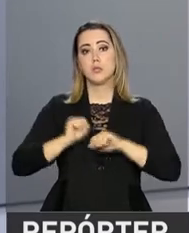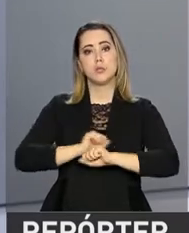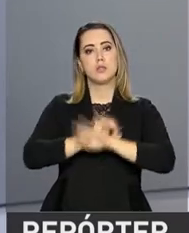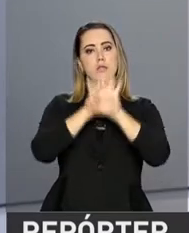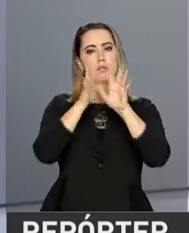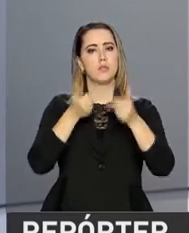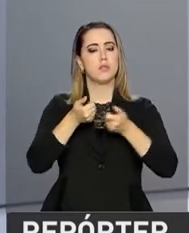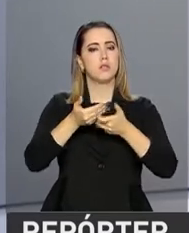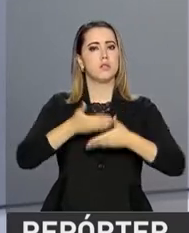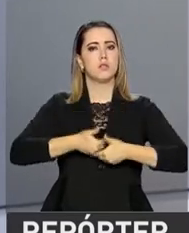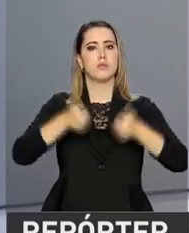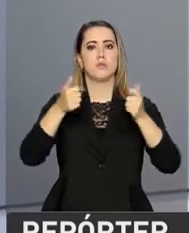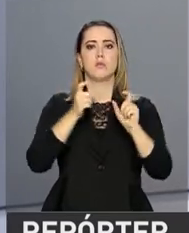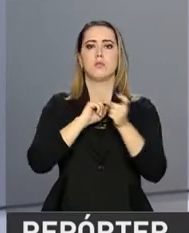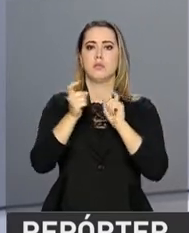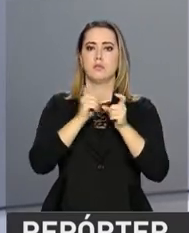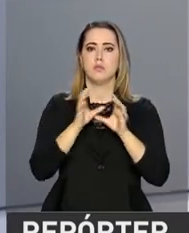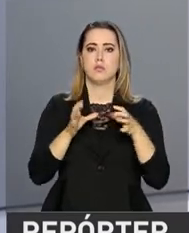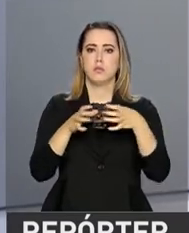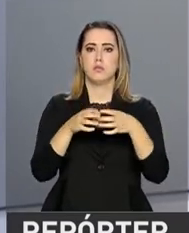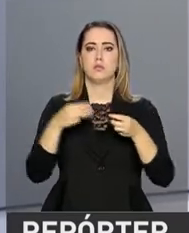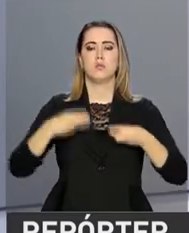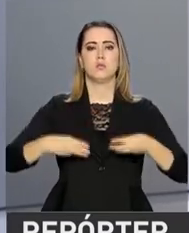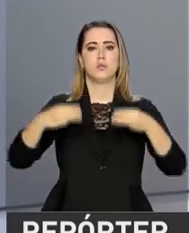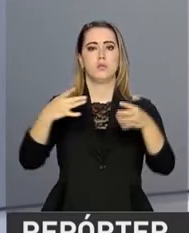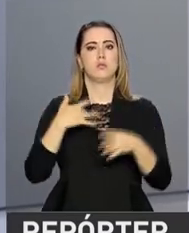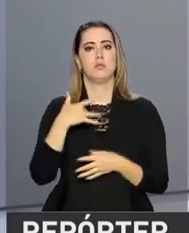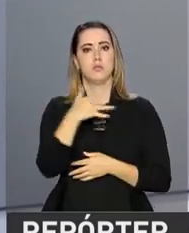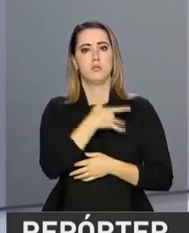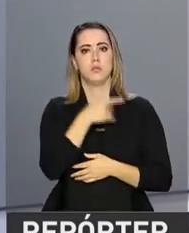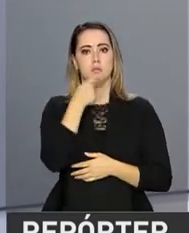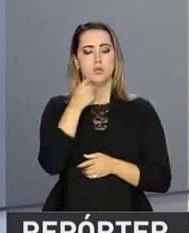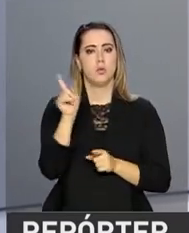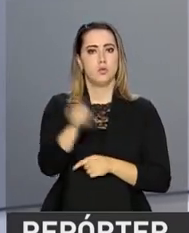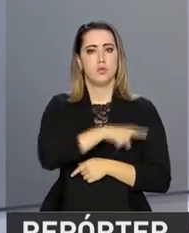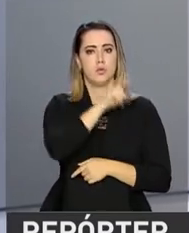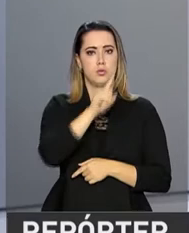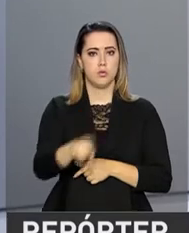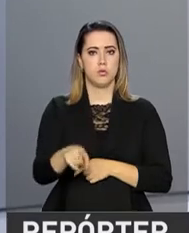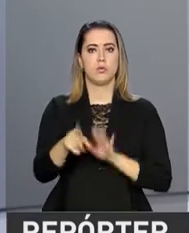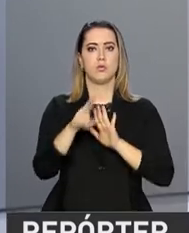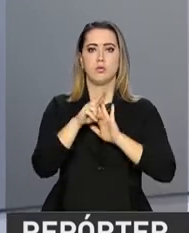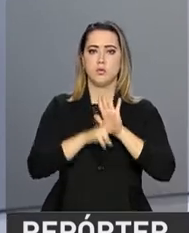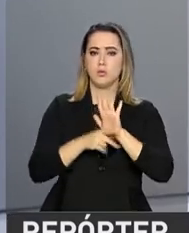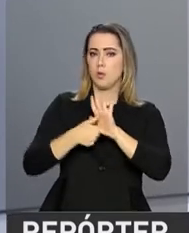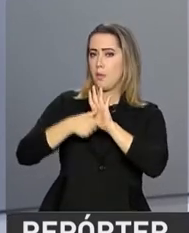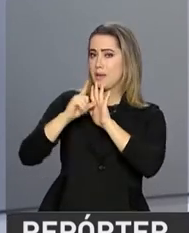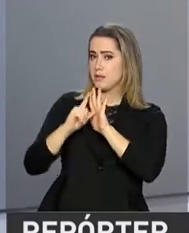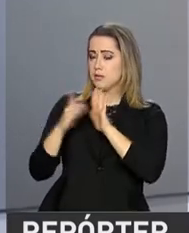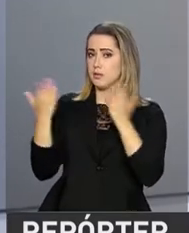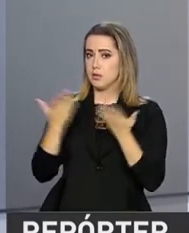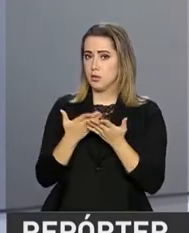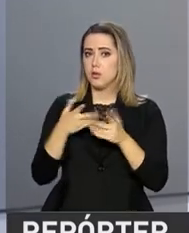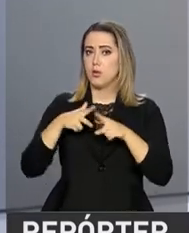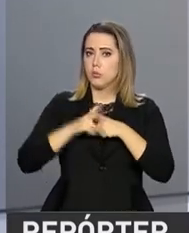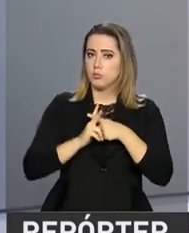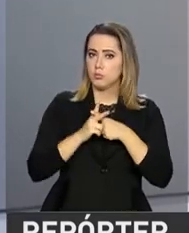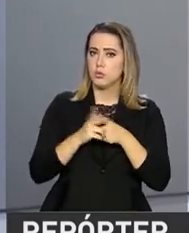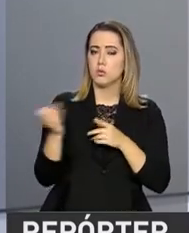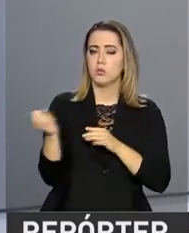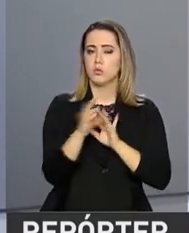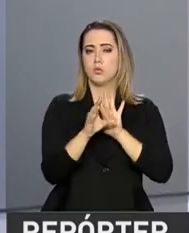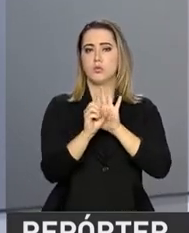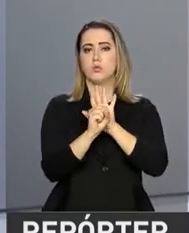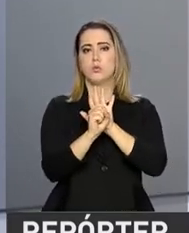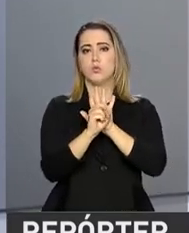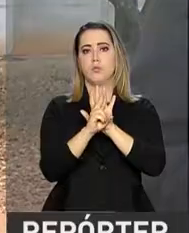melhorar a gestão do setor o ministério da saúde revogou a portaria as antigas e consolidou as normas que ainda estão válidas em um código